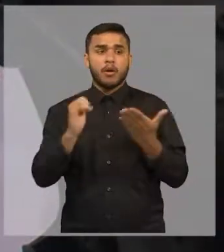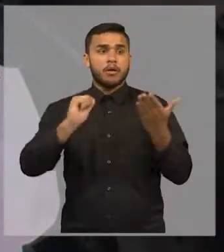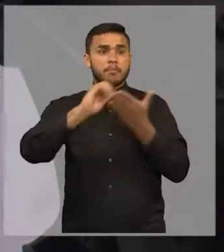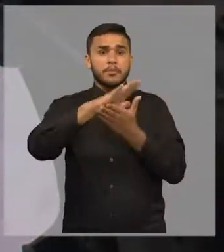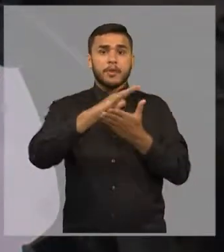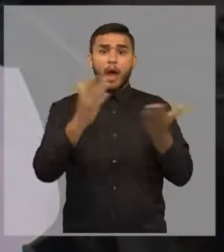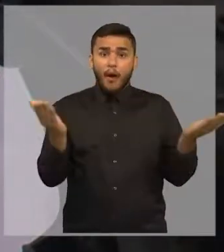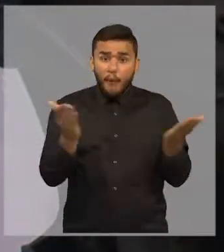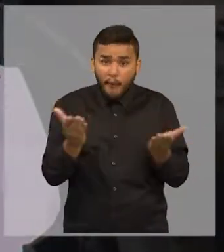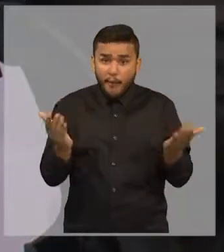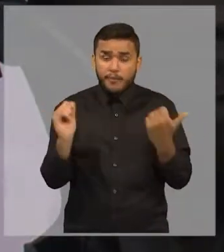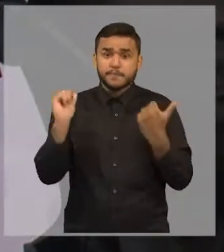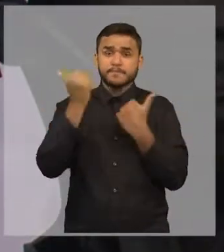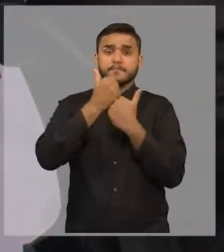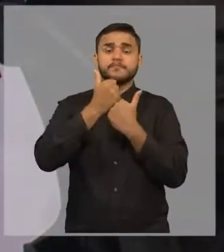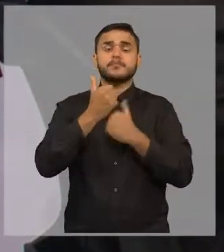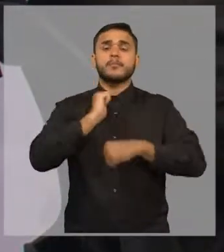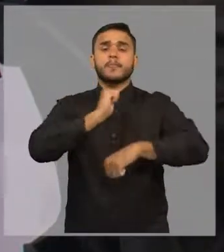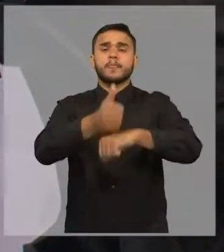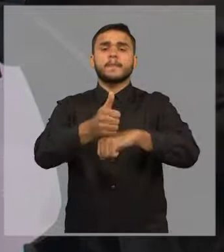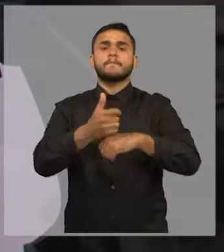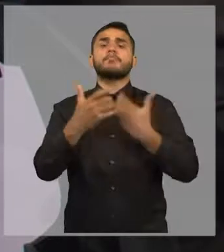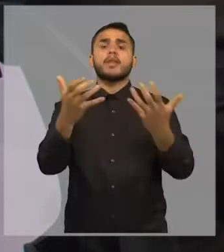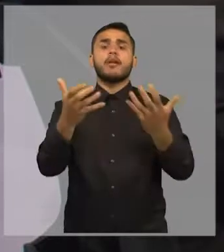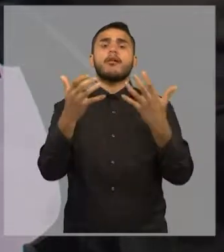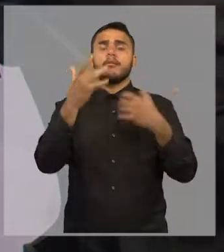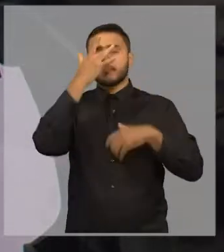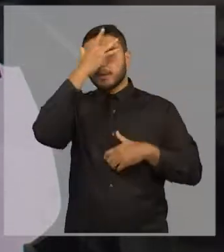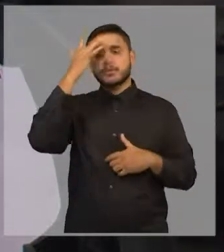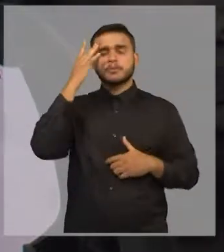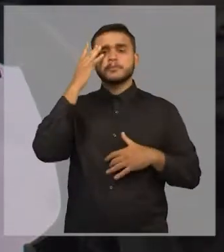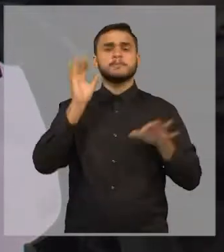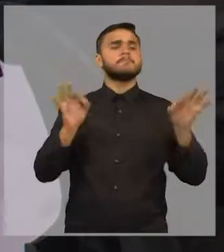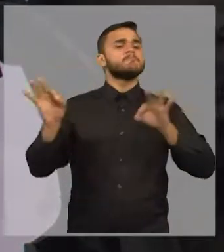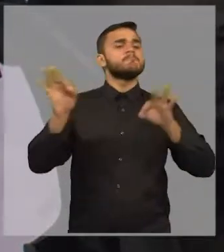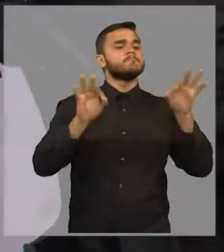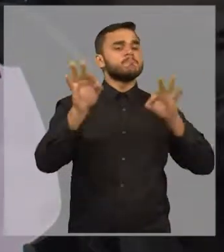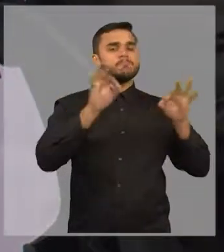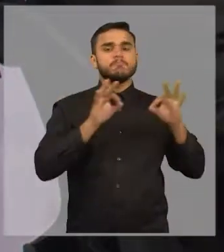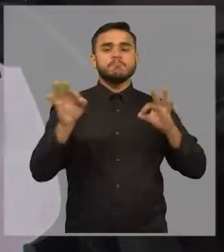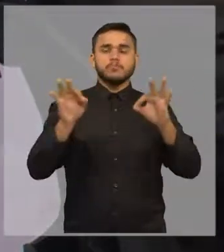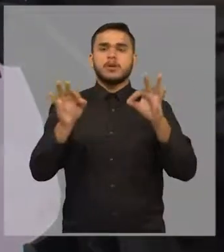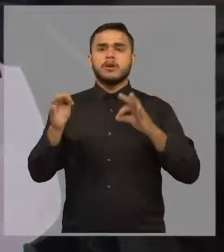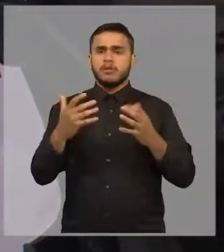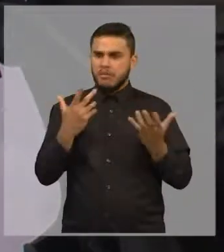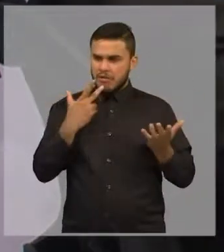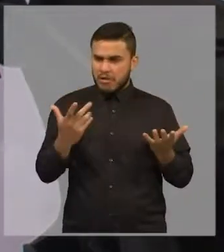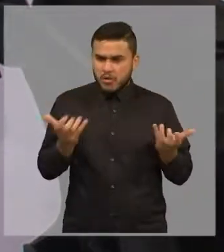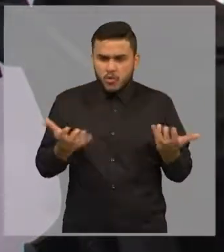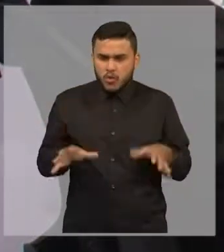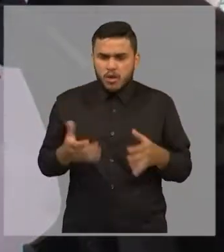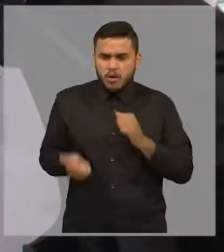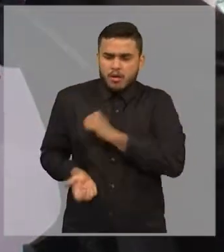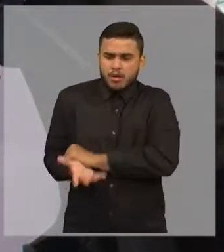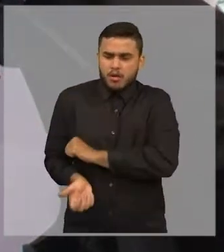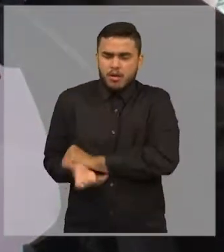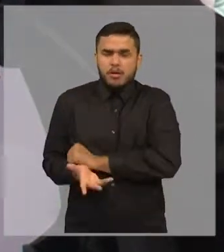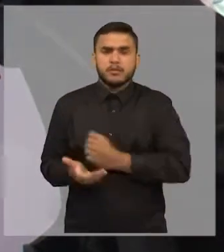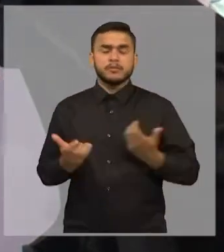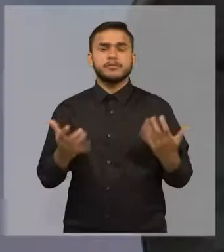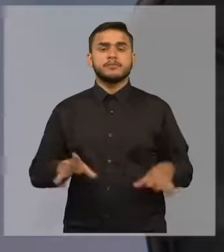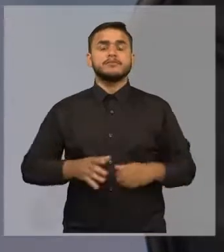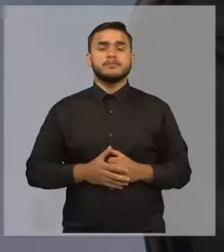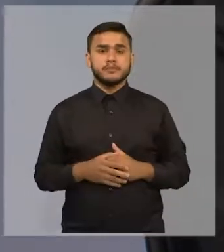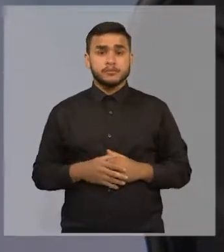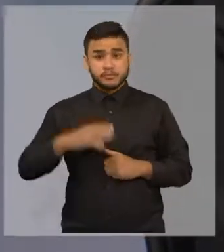pessoal ficou querendo realmente um governante que tivesse não tivesse contaminação com a corrupção.